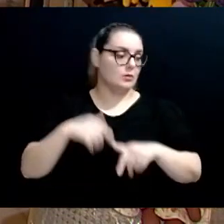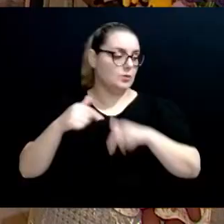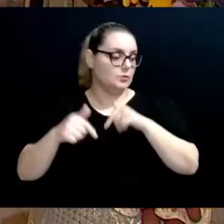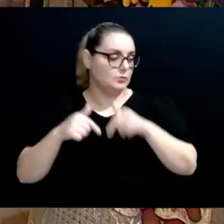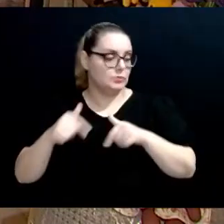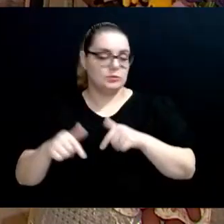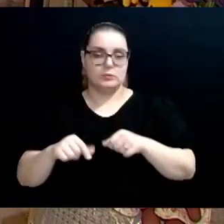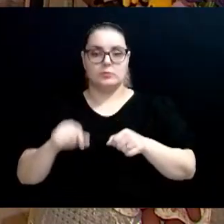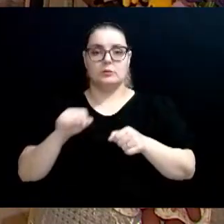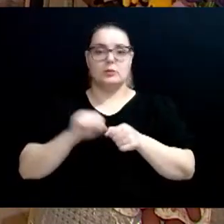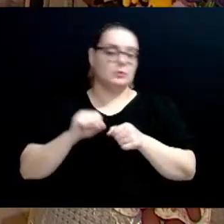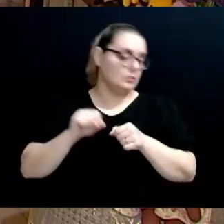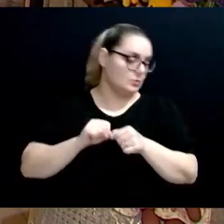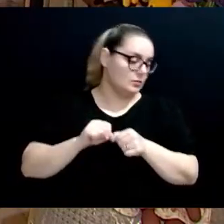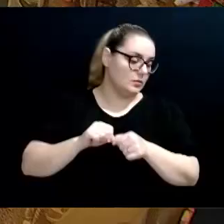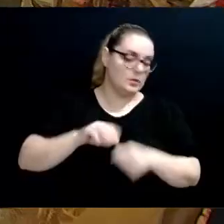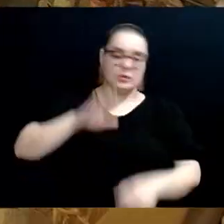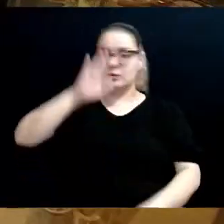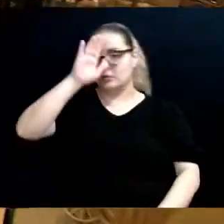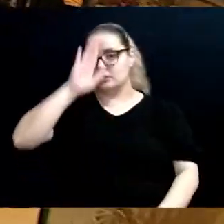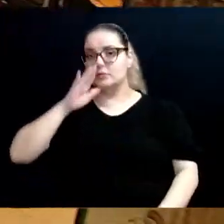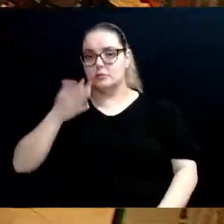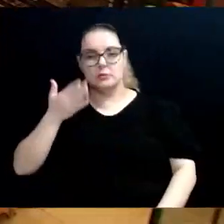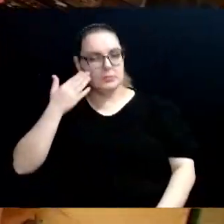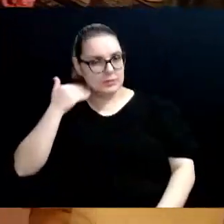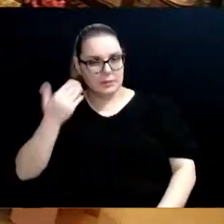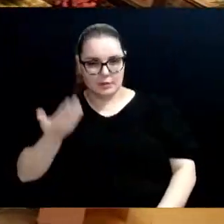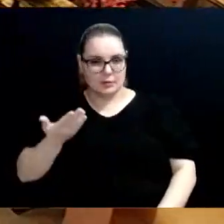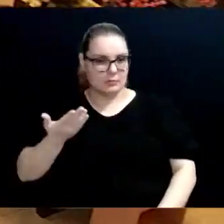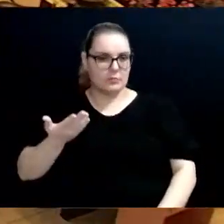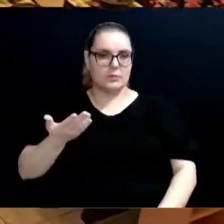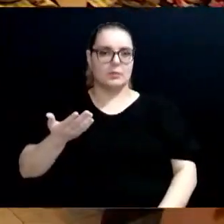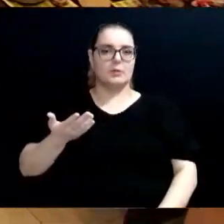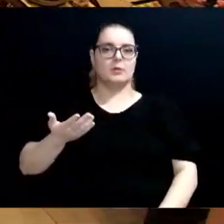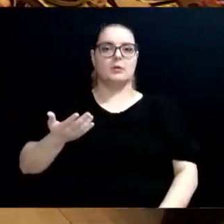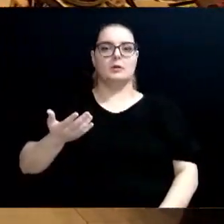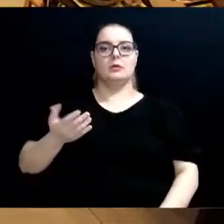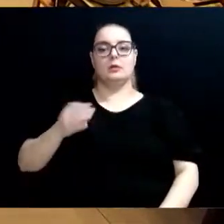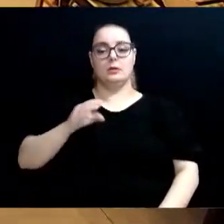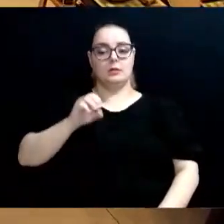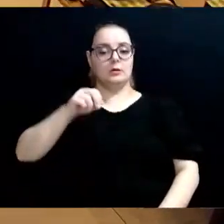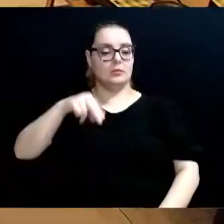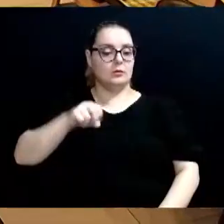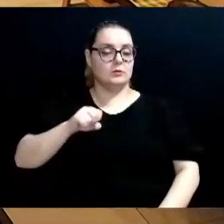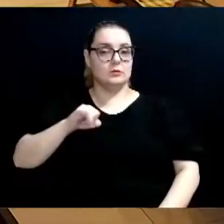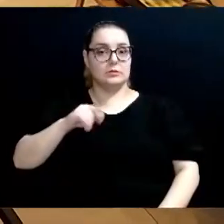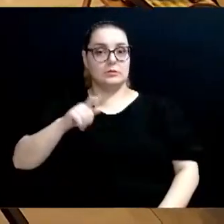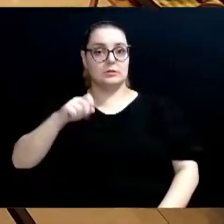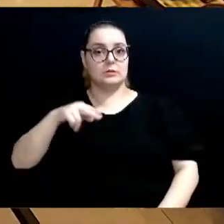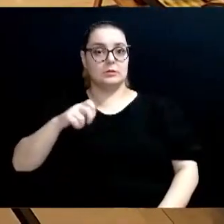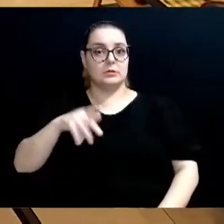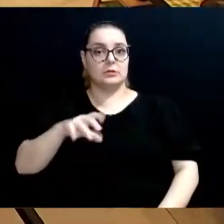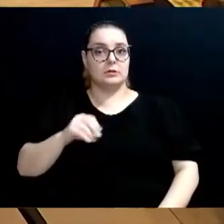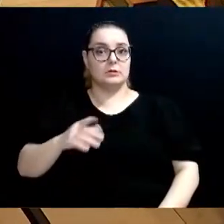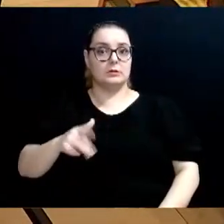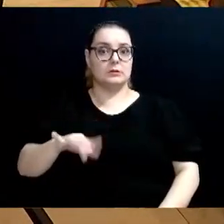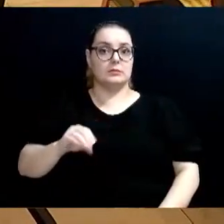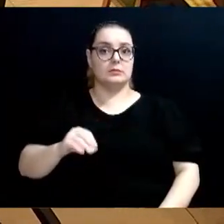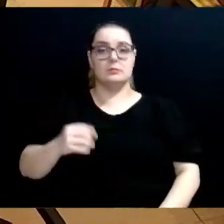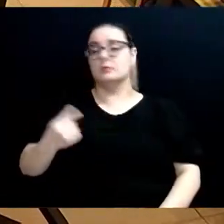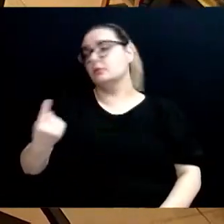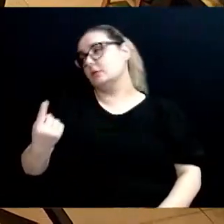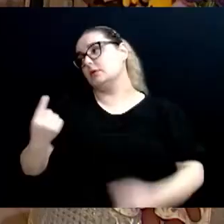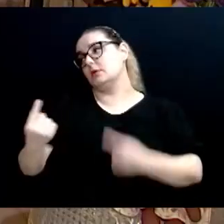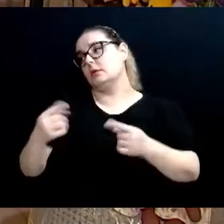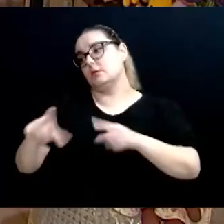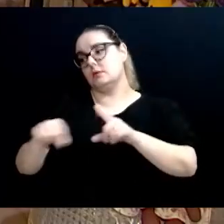a feira, o trabalho que vem gratuito, sabe? Colocar em